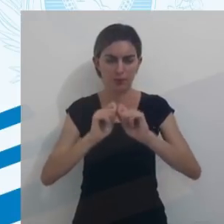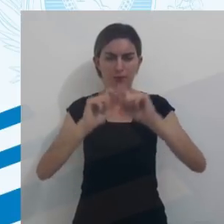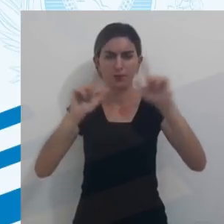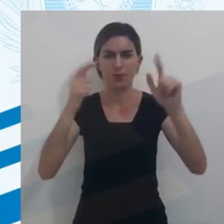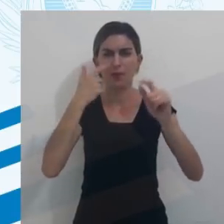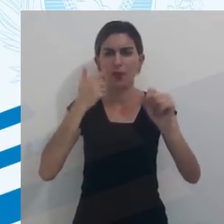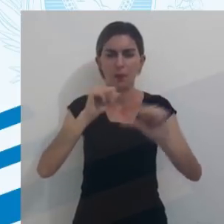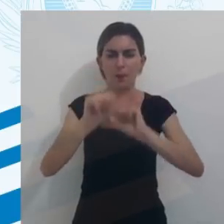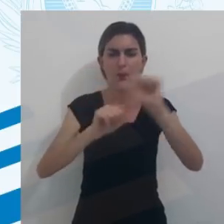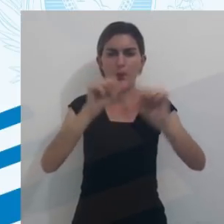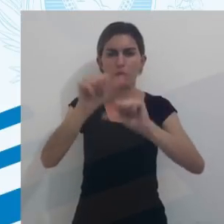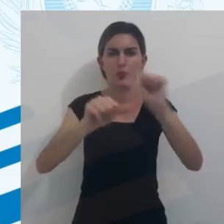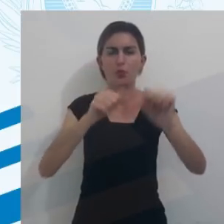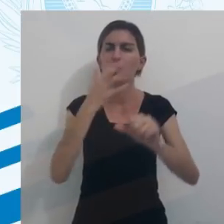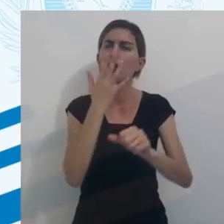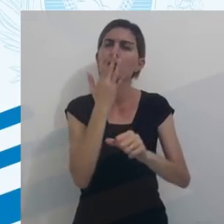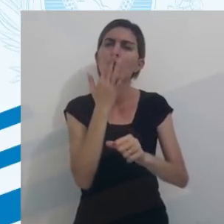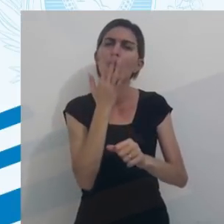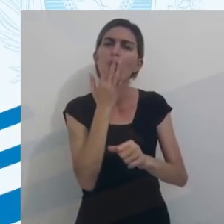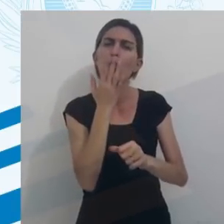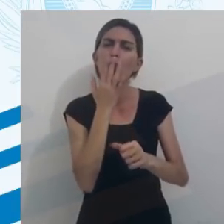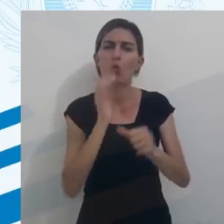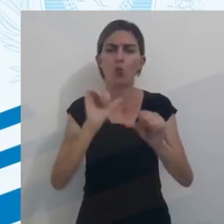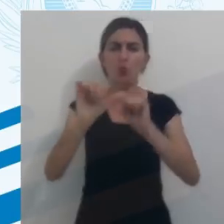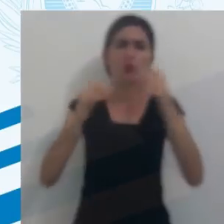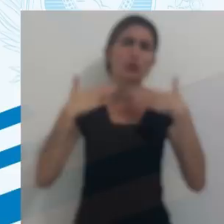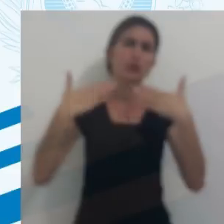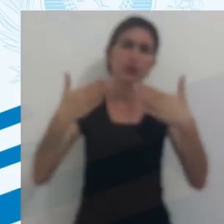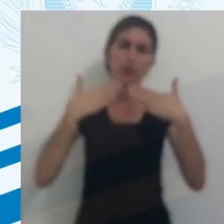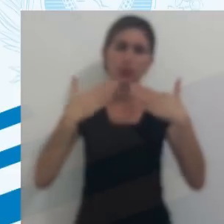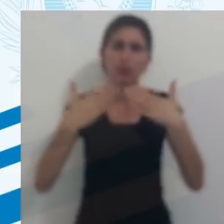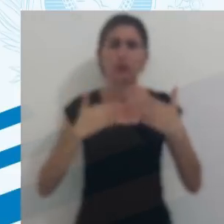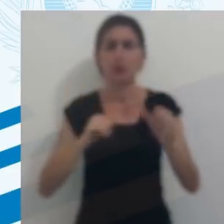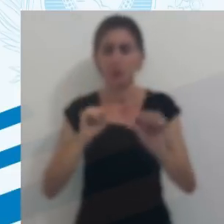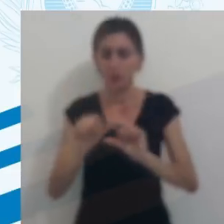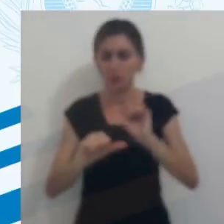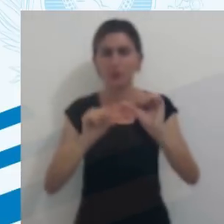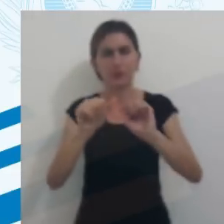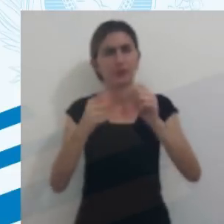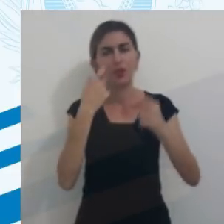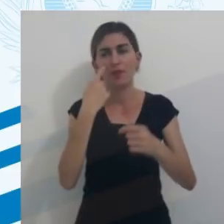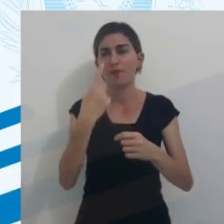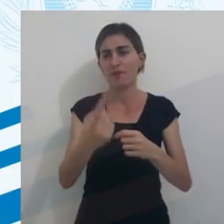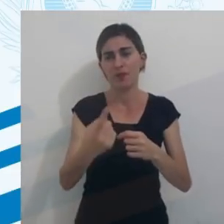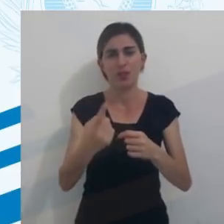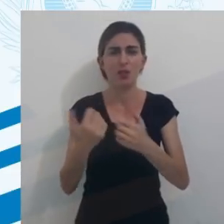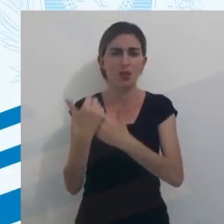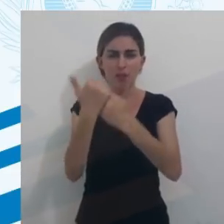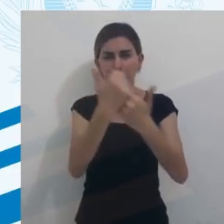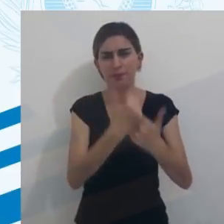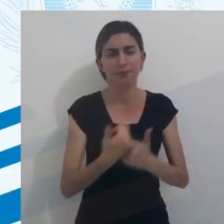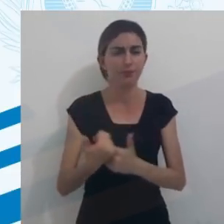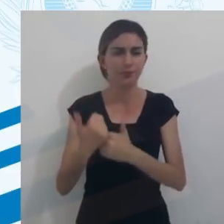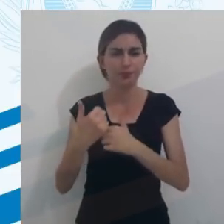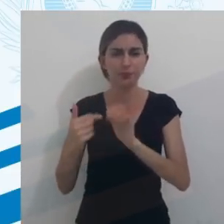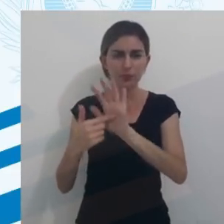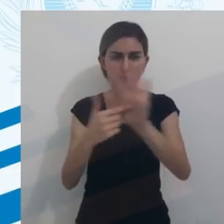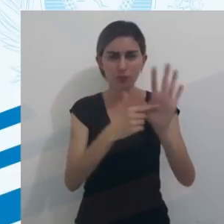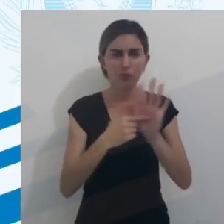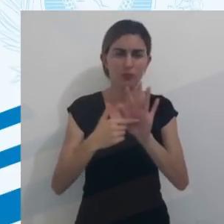vê a mudança de cor, a alteração do calor. E daí a gente vai para as representações